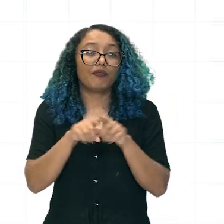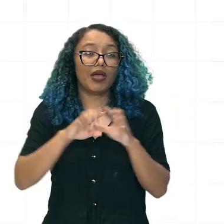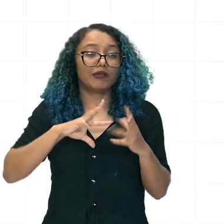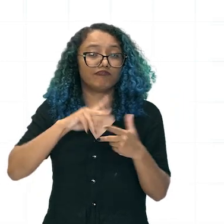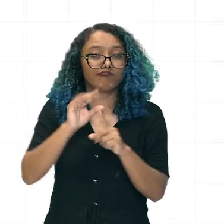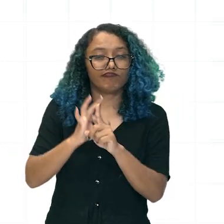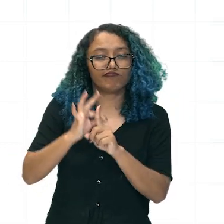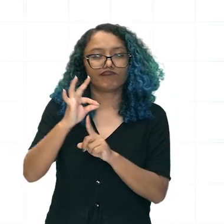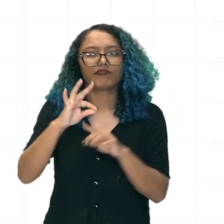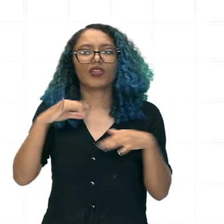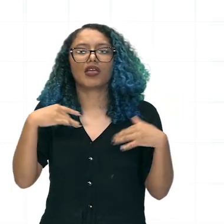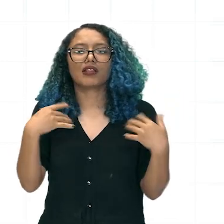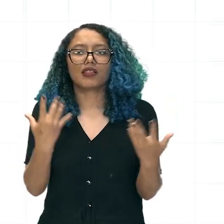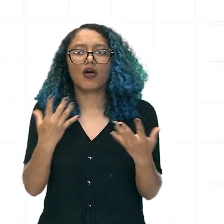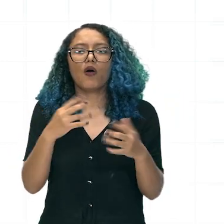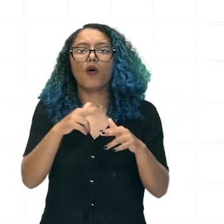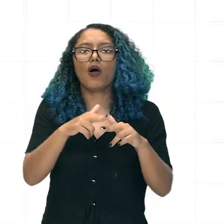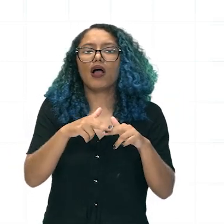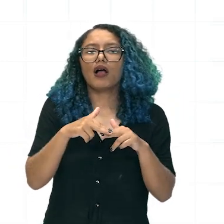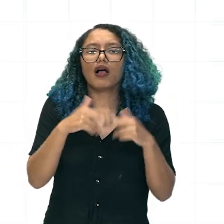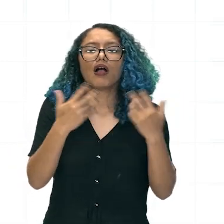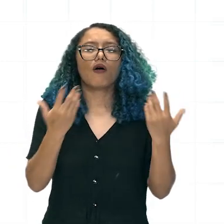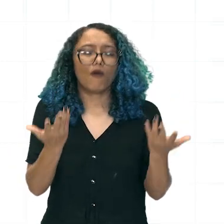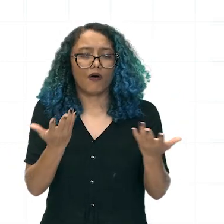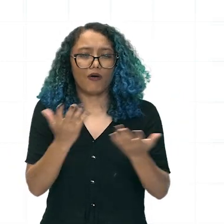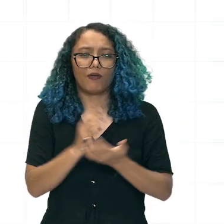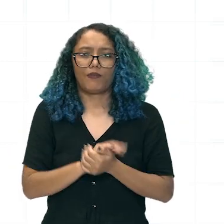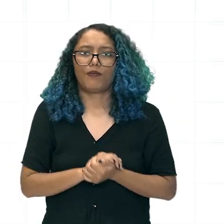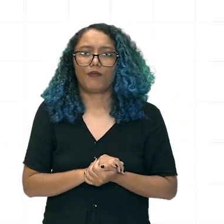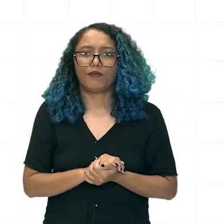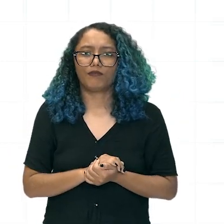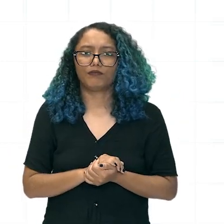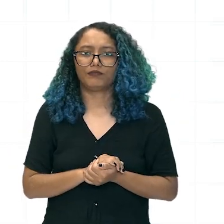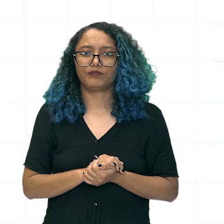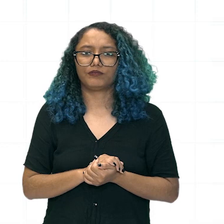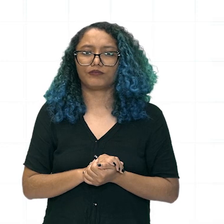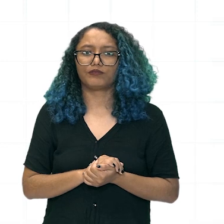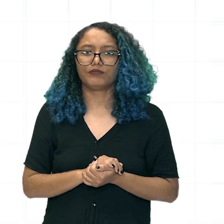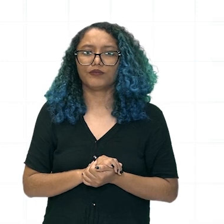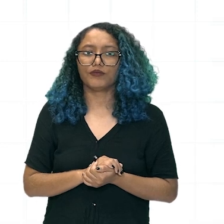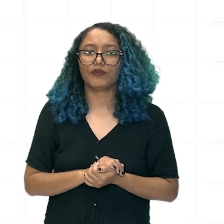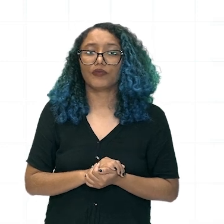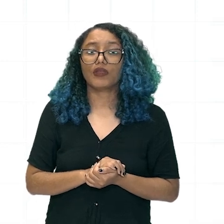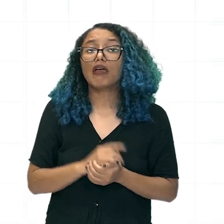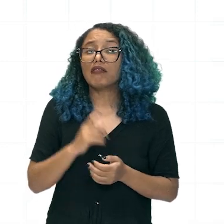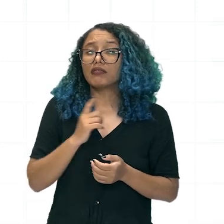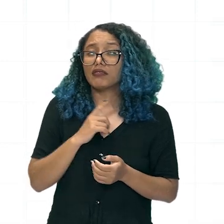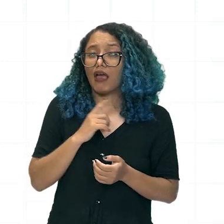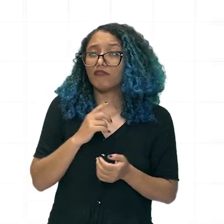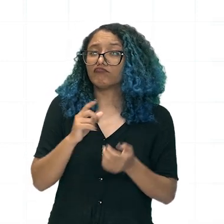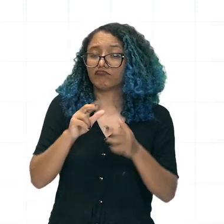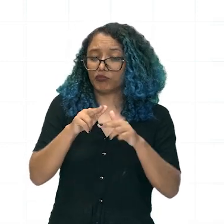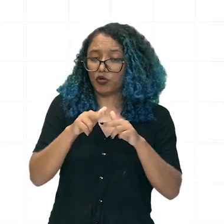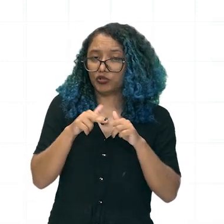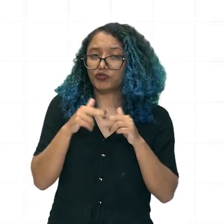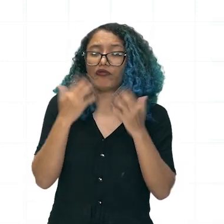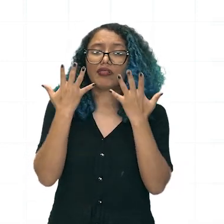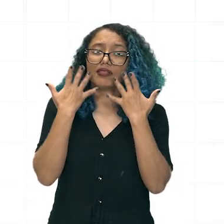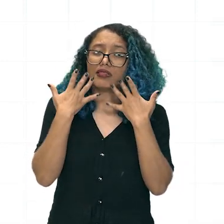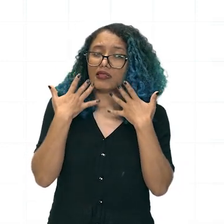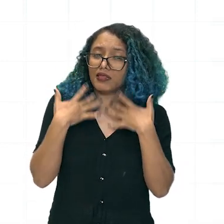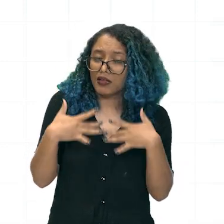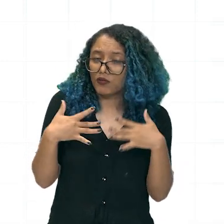são essas causas? Então, as mudanças climáticas podem ter causas naturais,